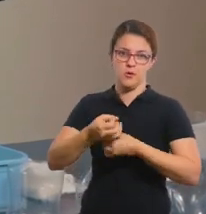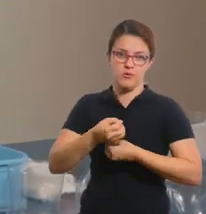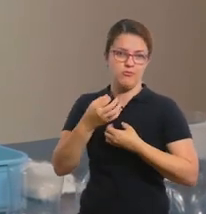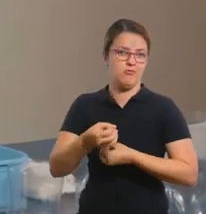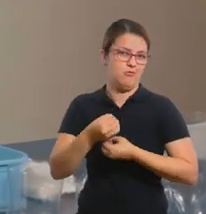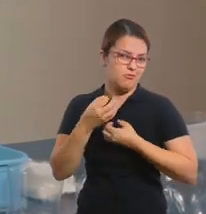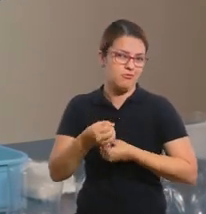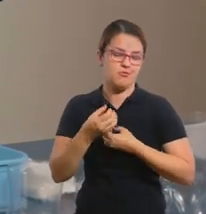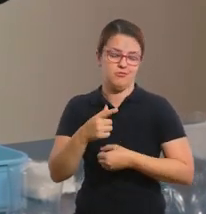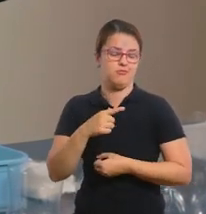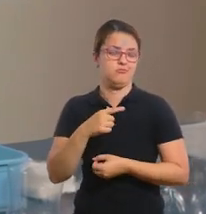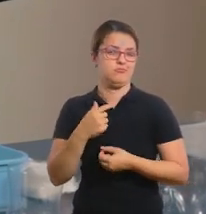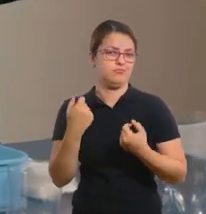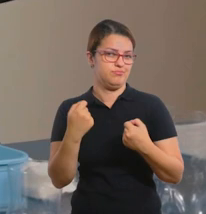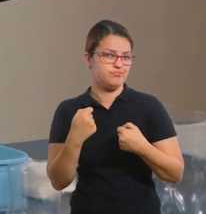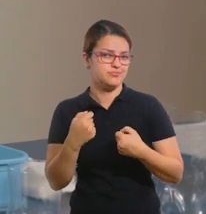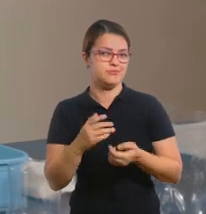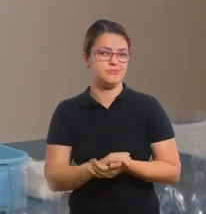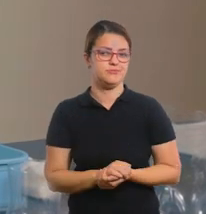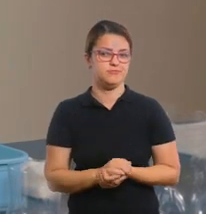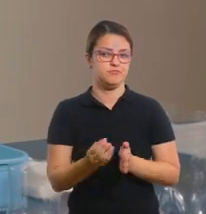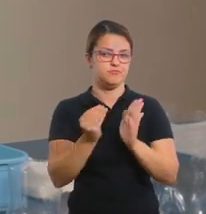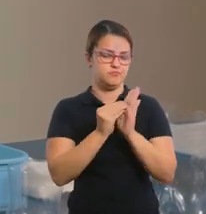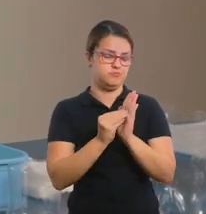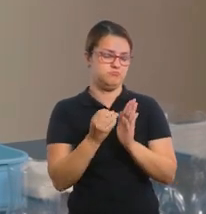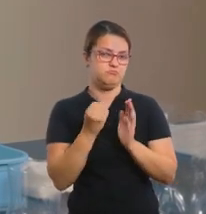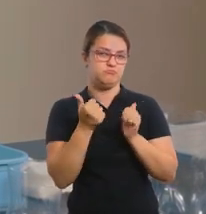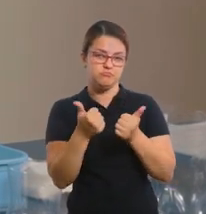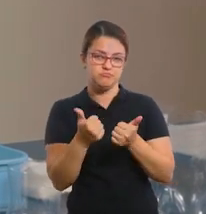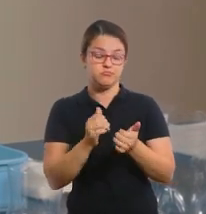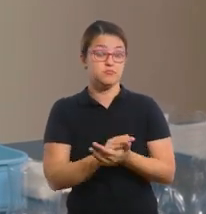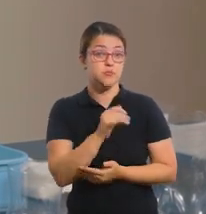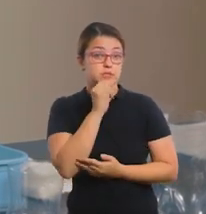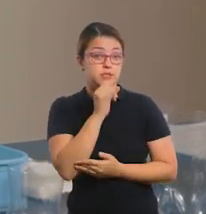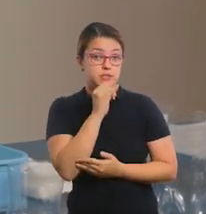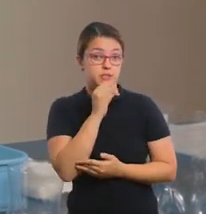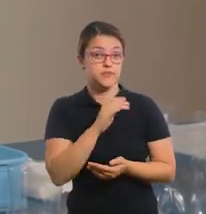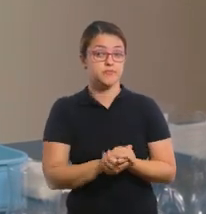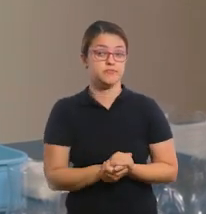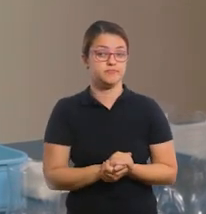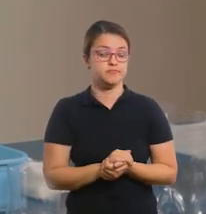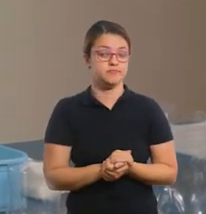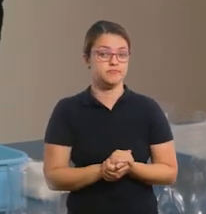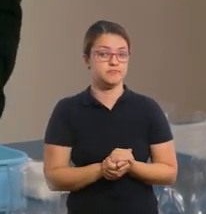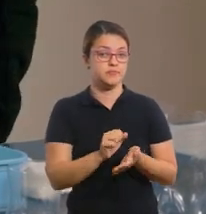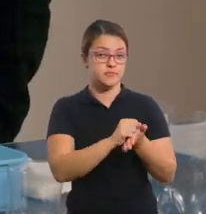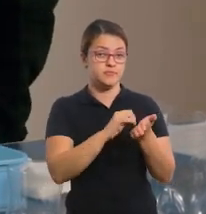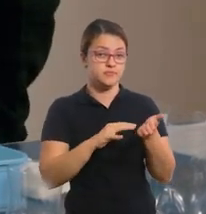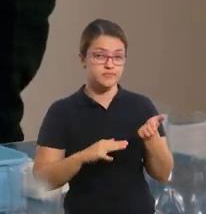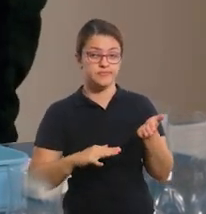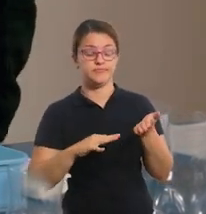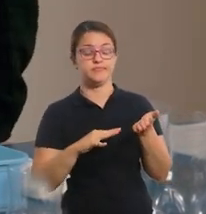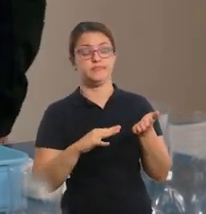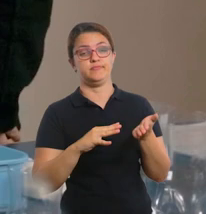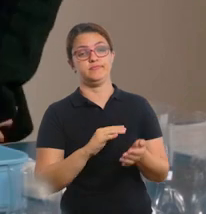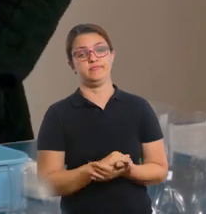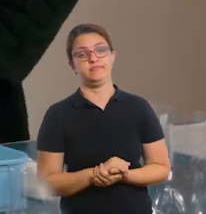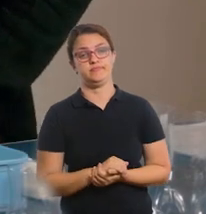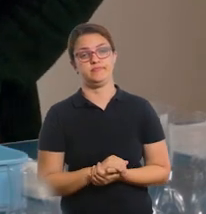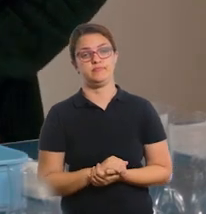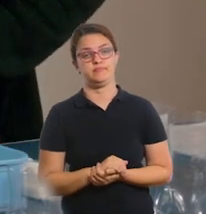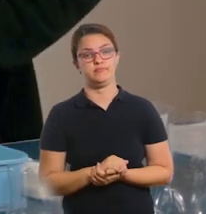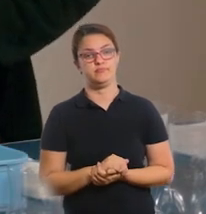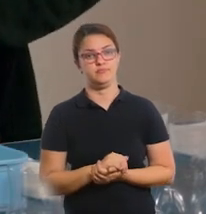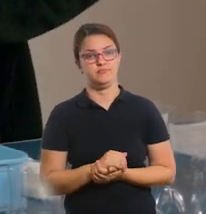necessária por parte do entrevistado. Muito bem, aqui tem uns exemplos e a gente vai à atividade que está na rotina. Tá?